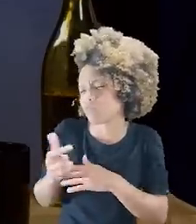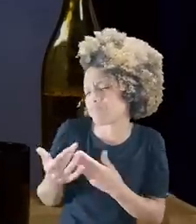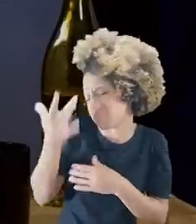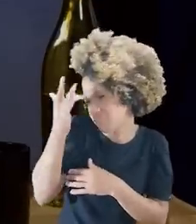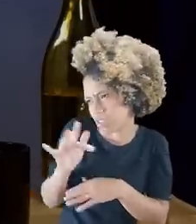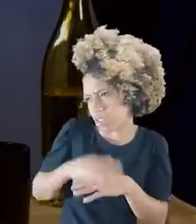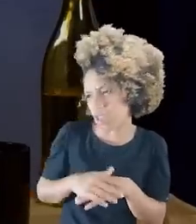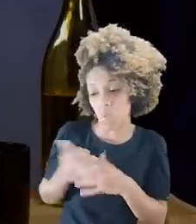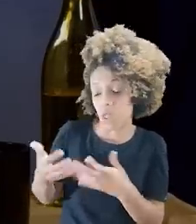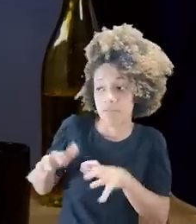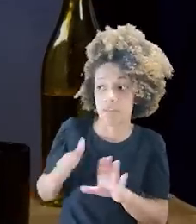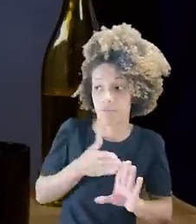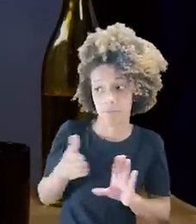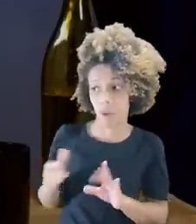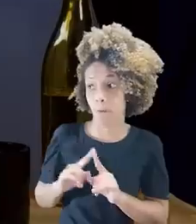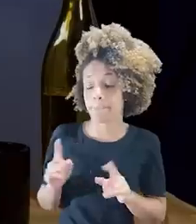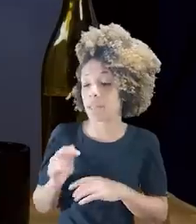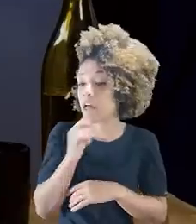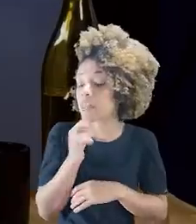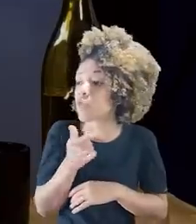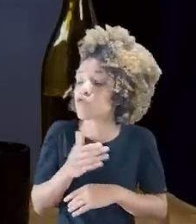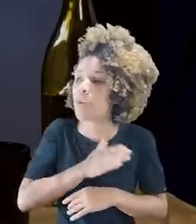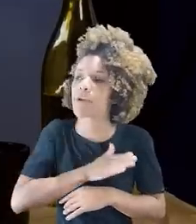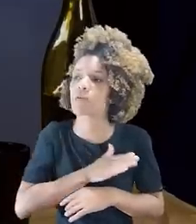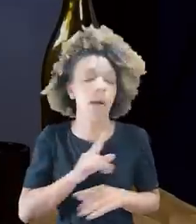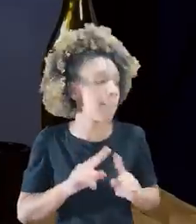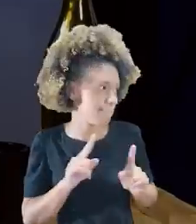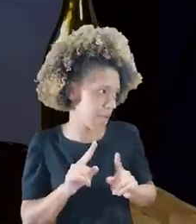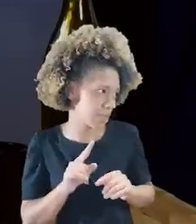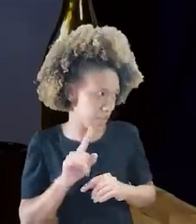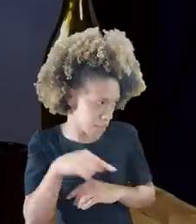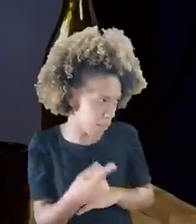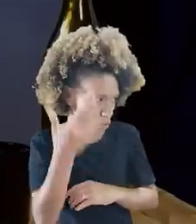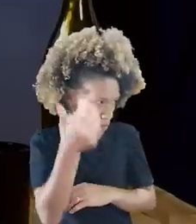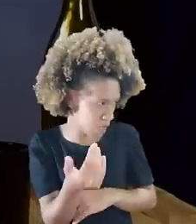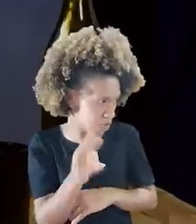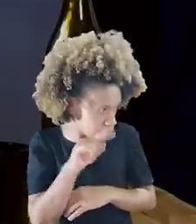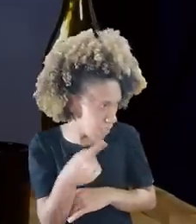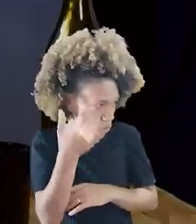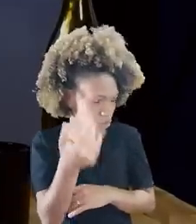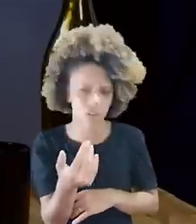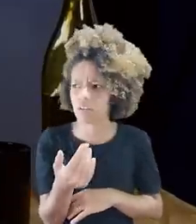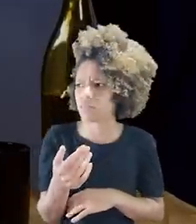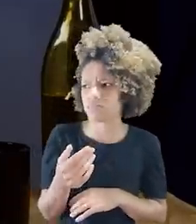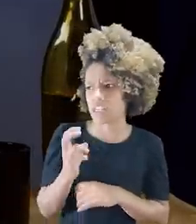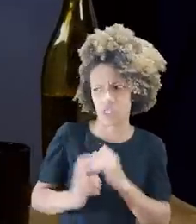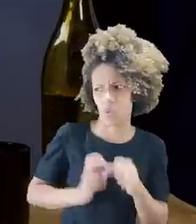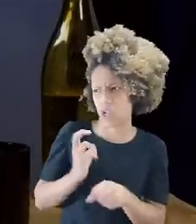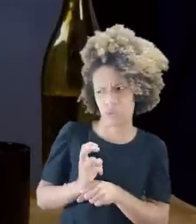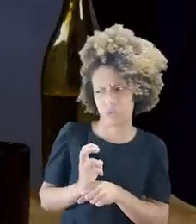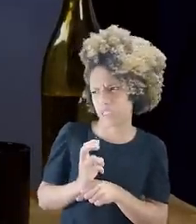no presente que você sonha no presente que você